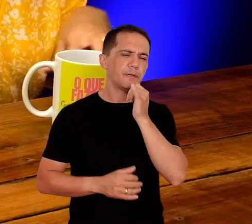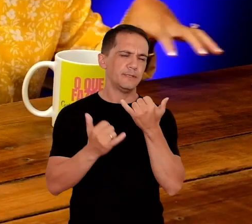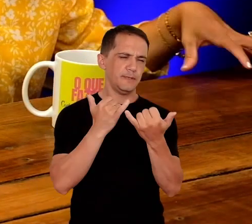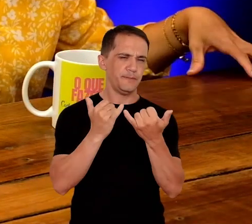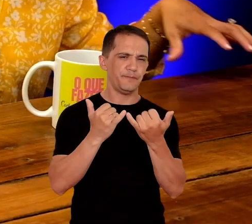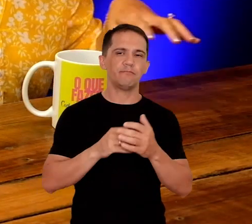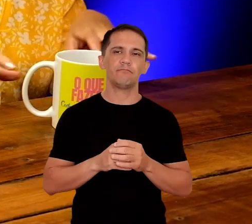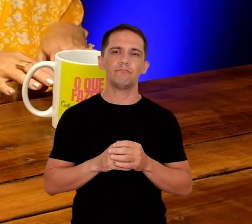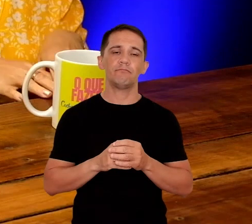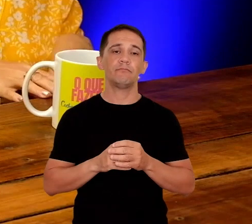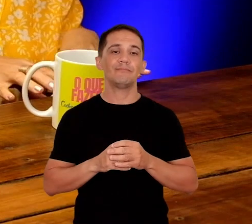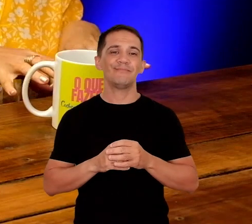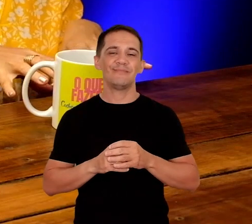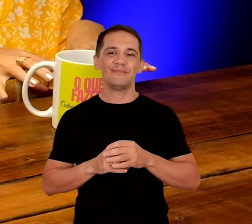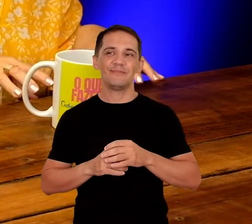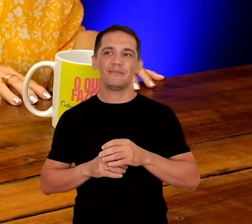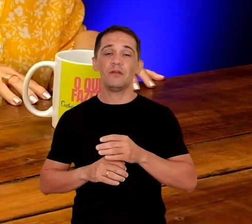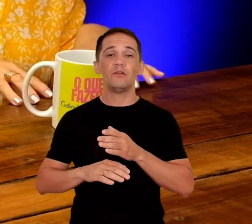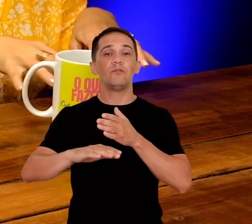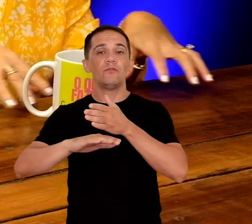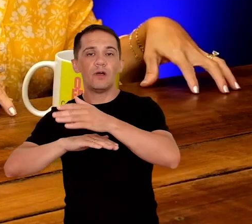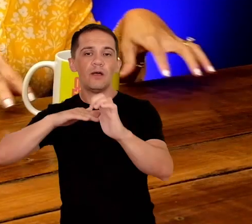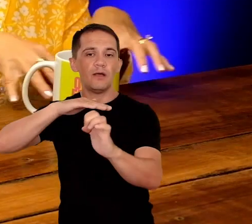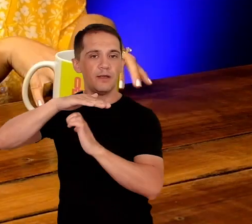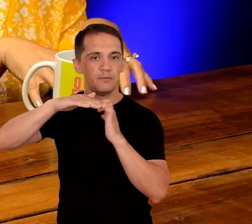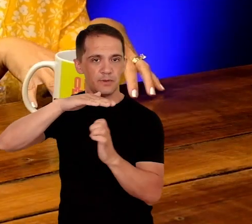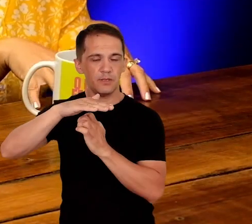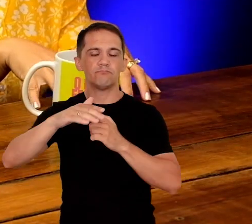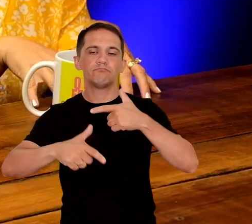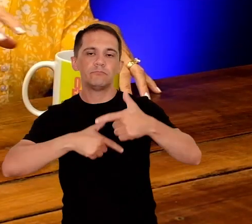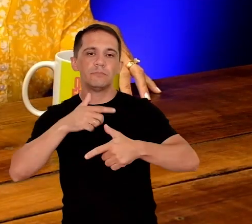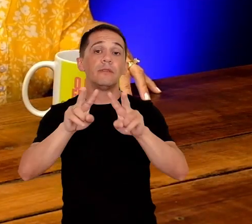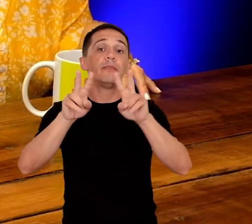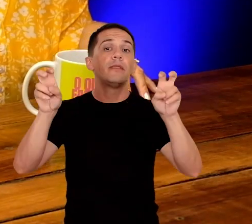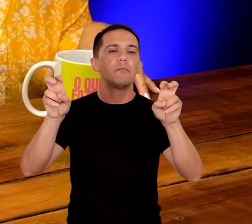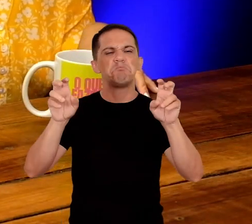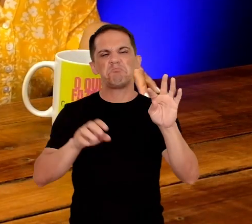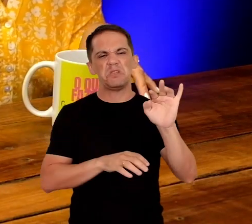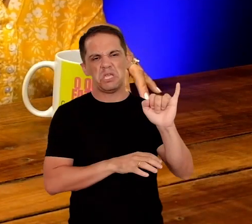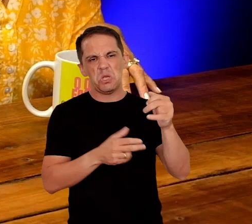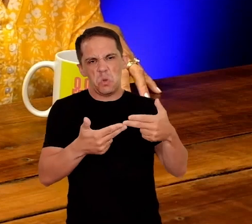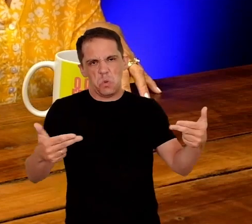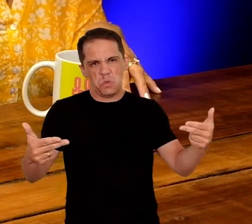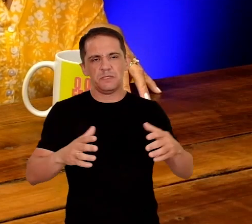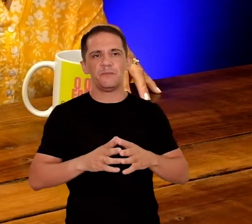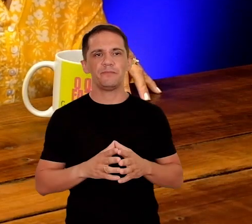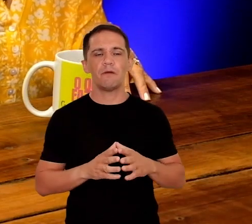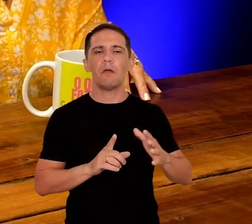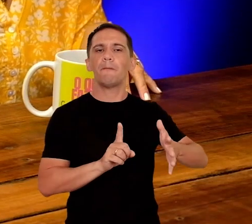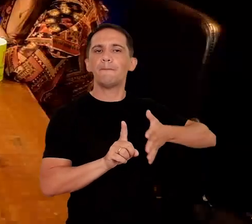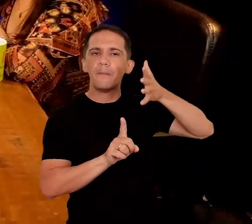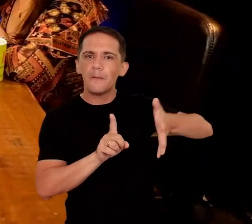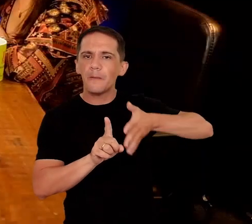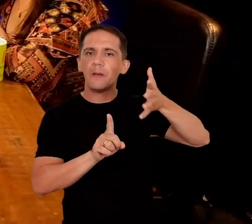né? Outras áreas não, por exemplo, é igual o nosso trabalho, por exemplo. Nós vamos nas empresas, como ele falou, ele interpreta às vezes